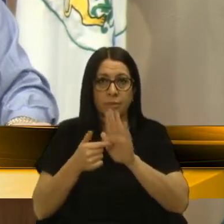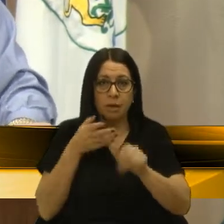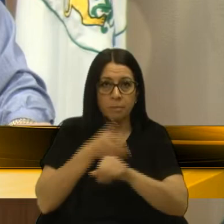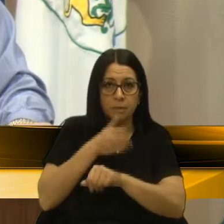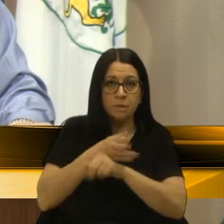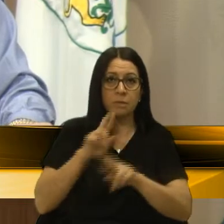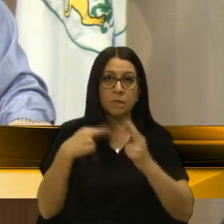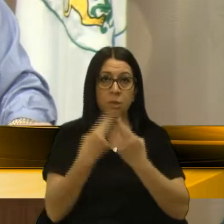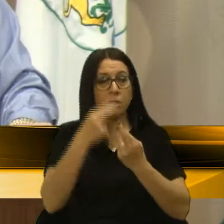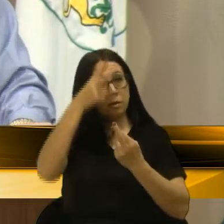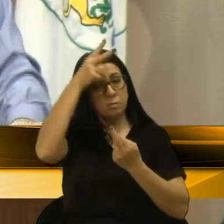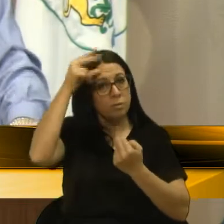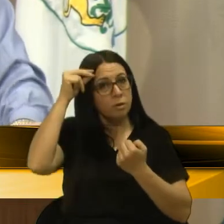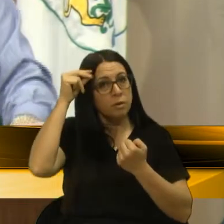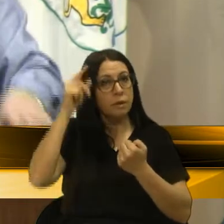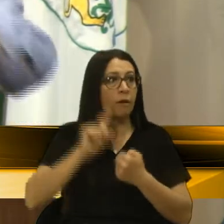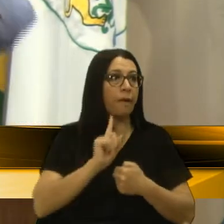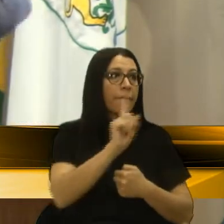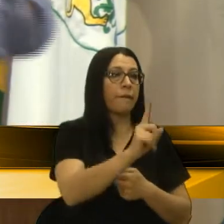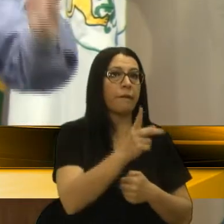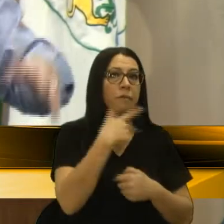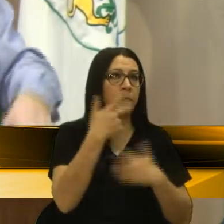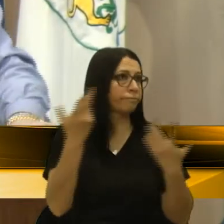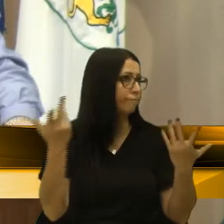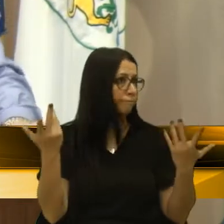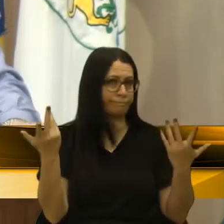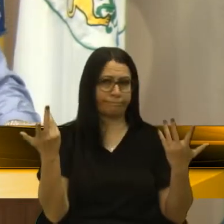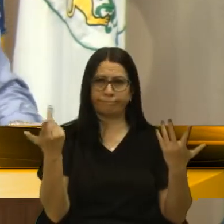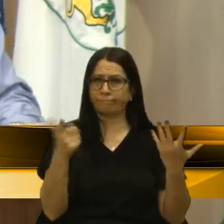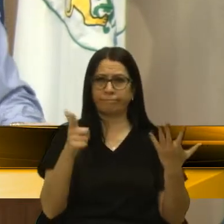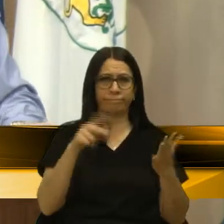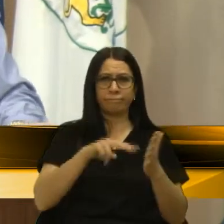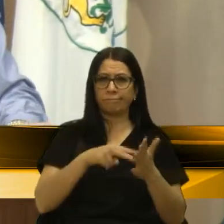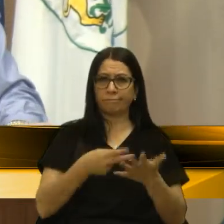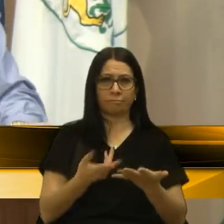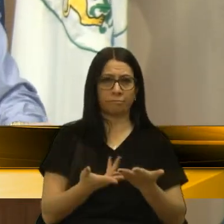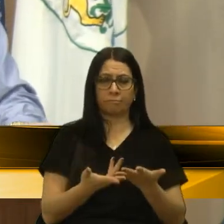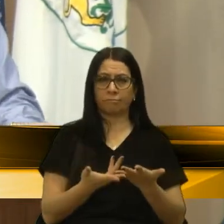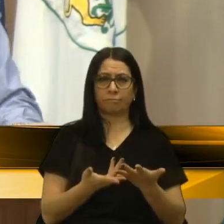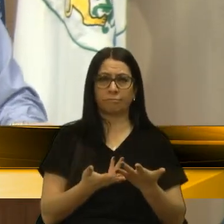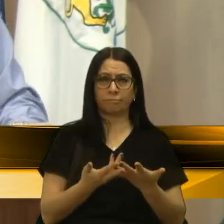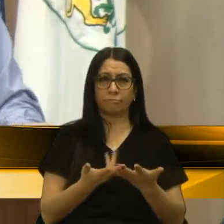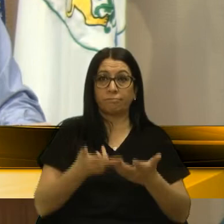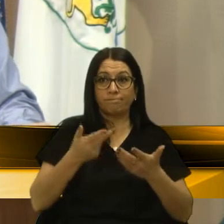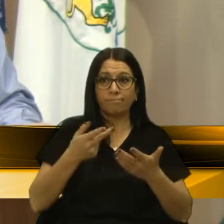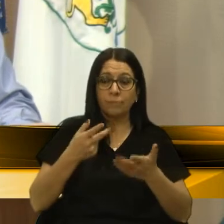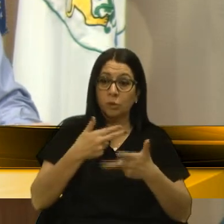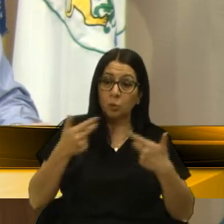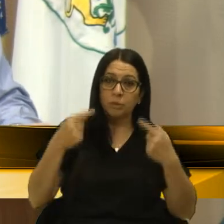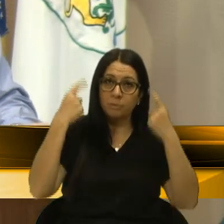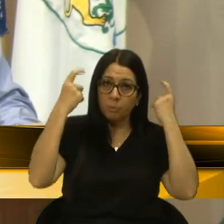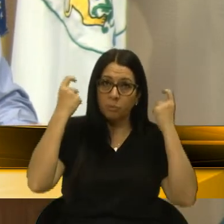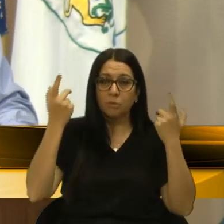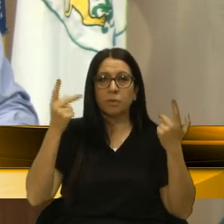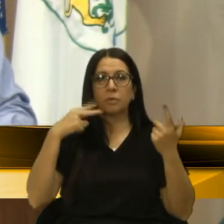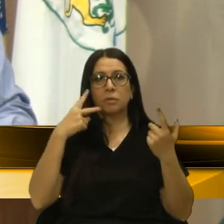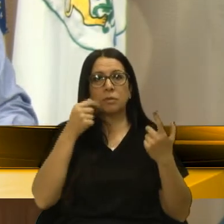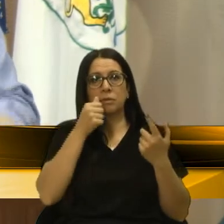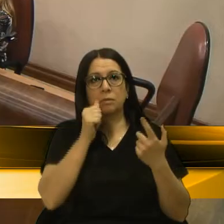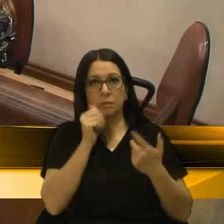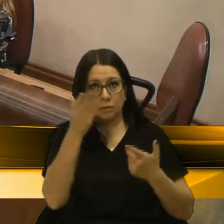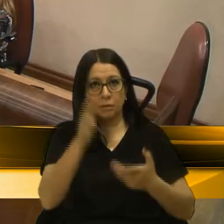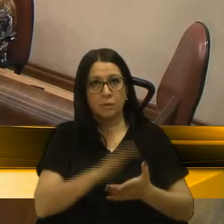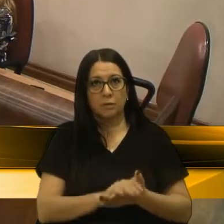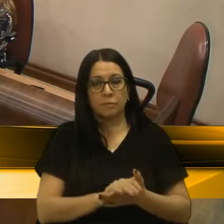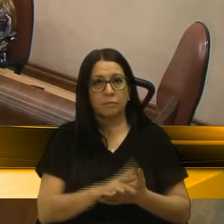da audiência pública, e vai lá e fala uma coisa sem sentido. Então, essas questões que me preocupam. Pois não, vereadora Paula?